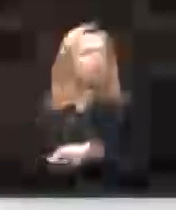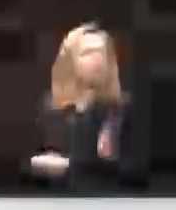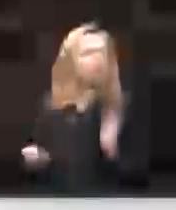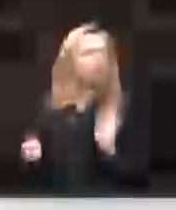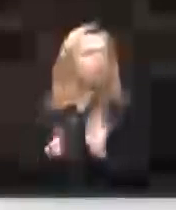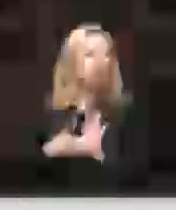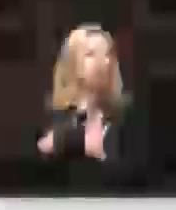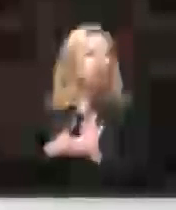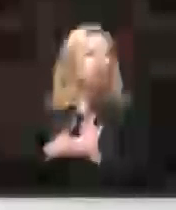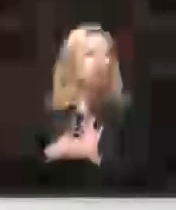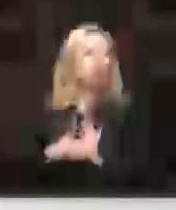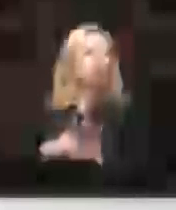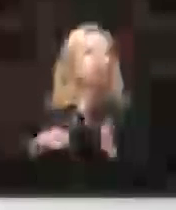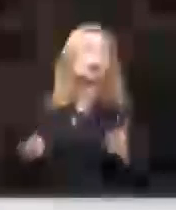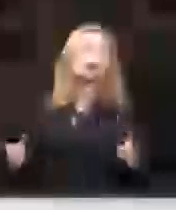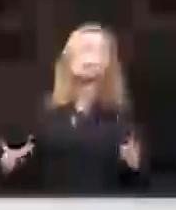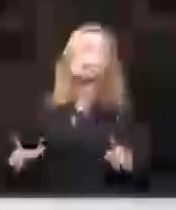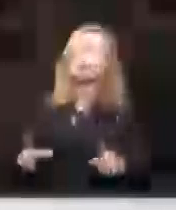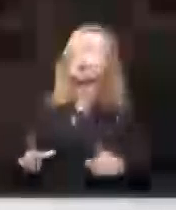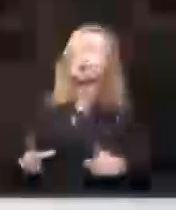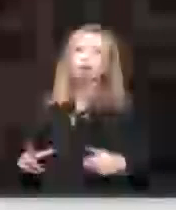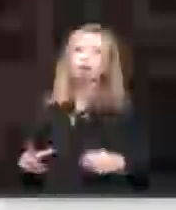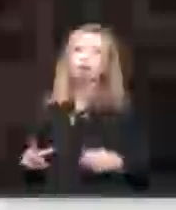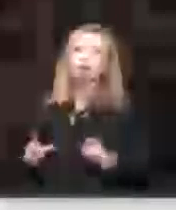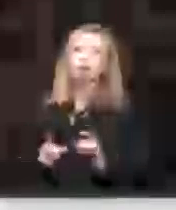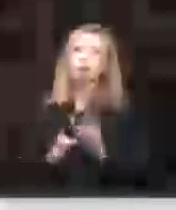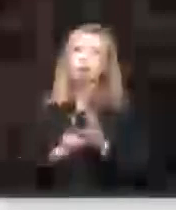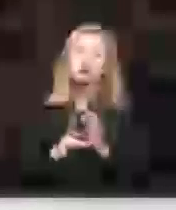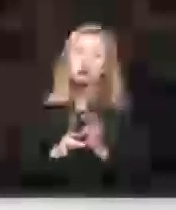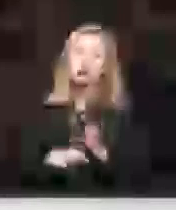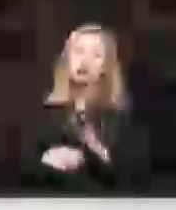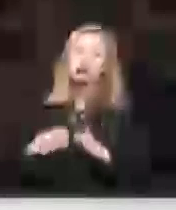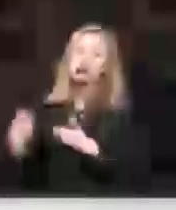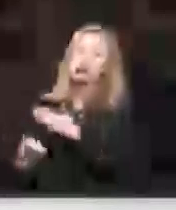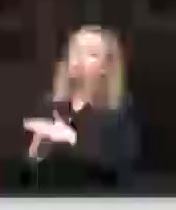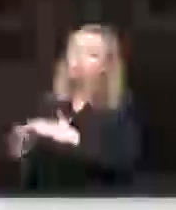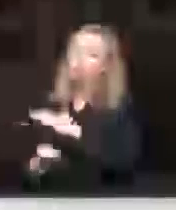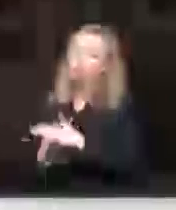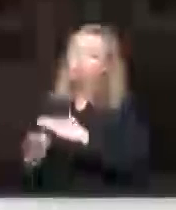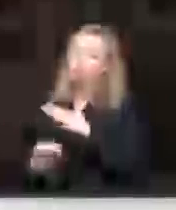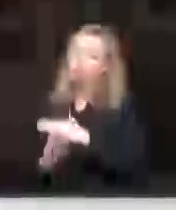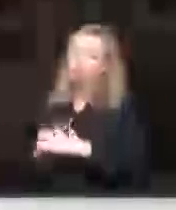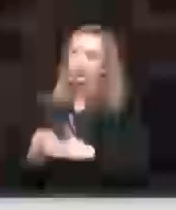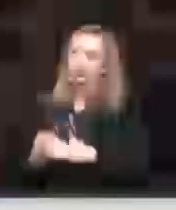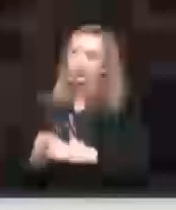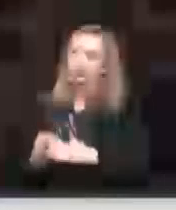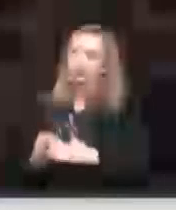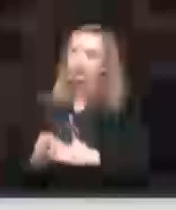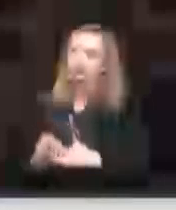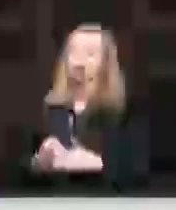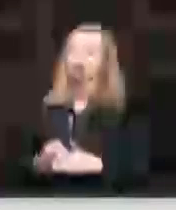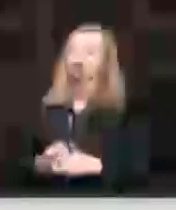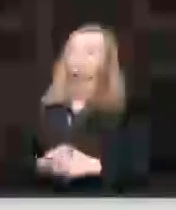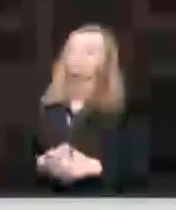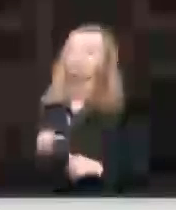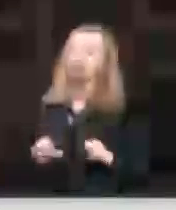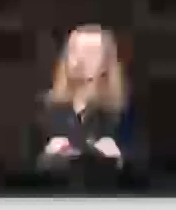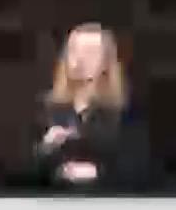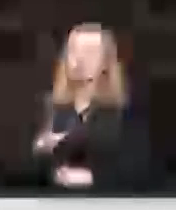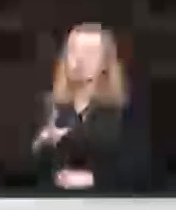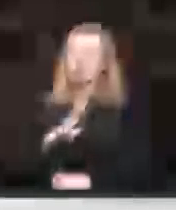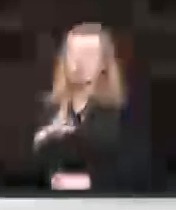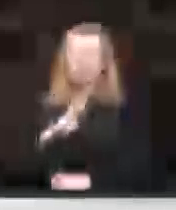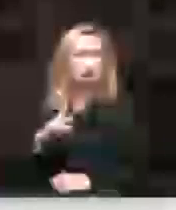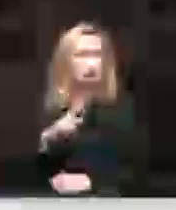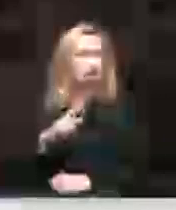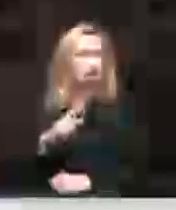de securitização da dívida. Ao invés da Procuradoria-Geral do Estado e dos órgãos competentes fazerem a cobrança,